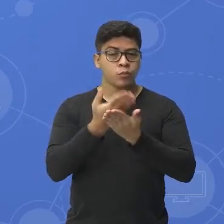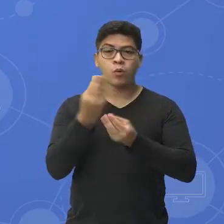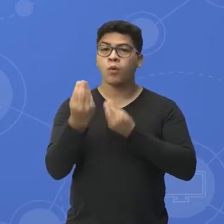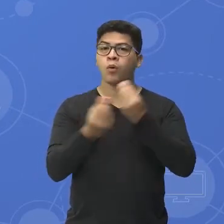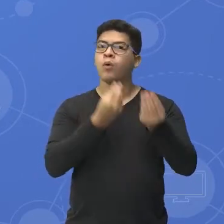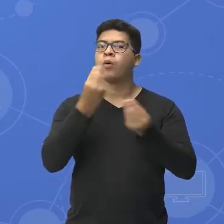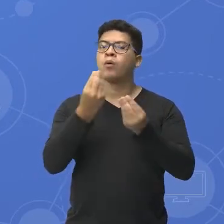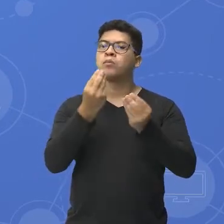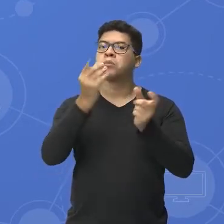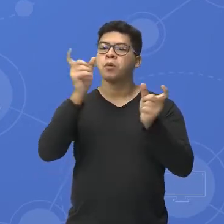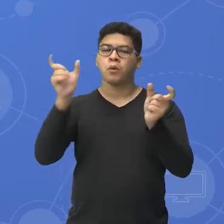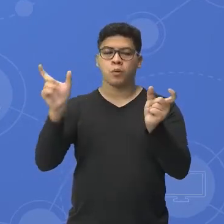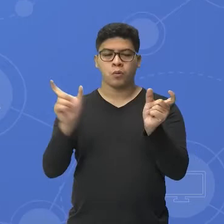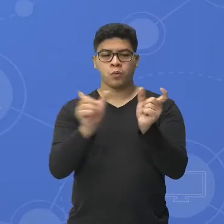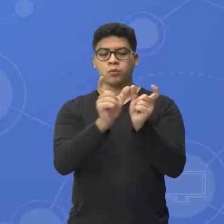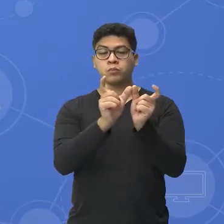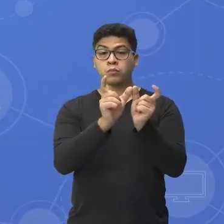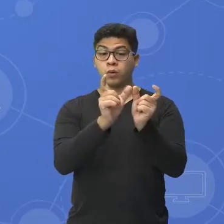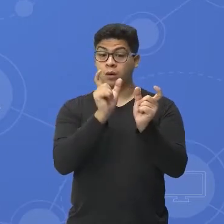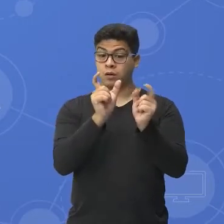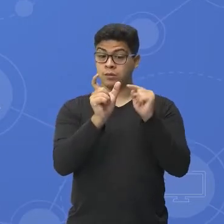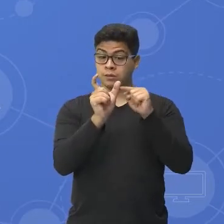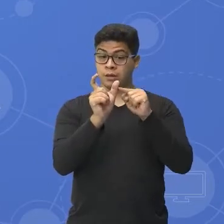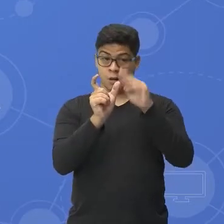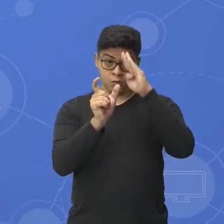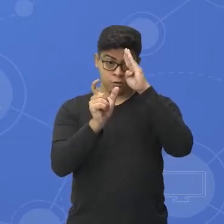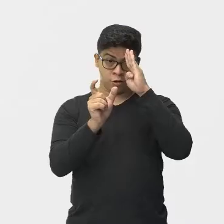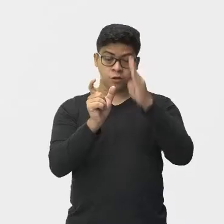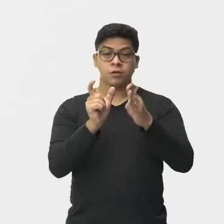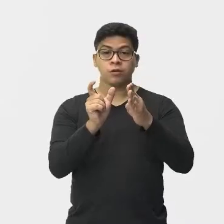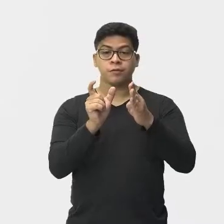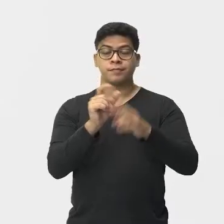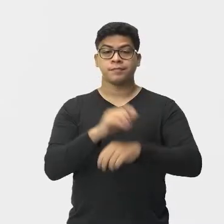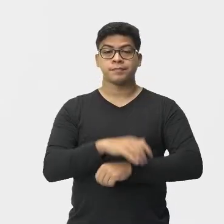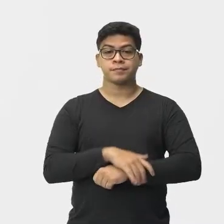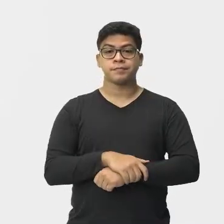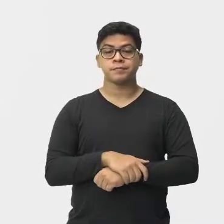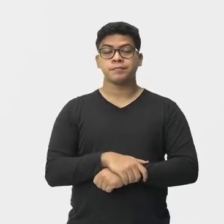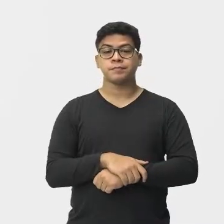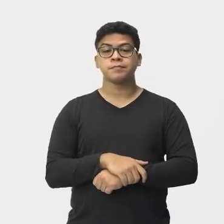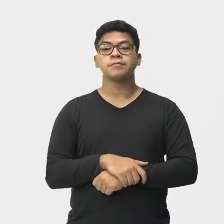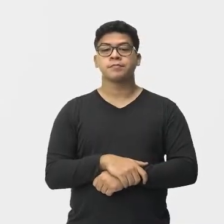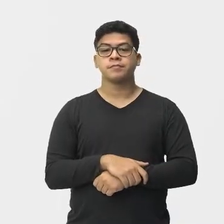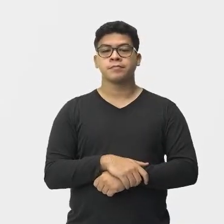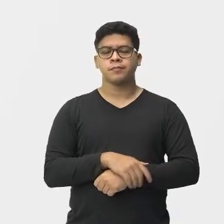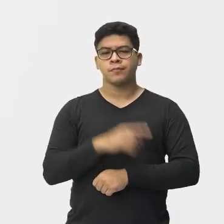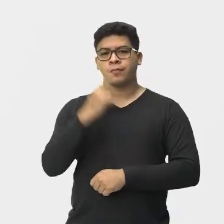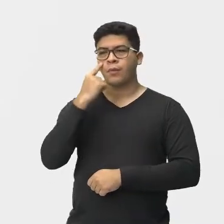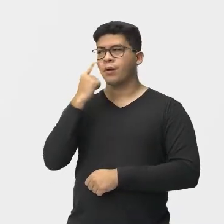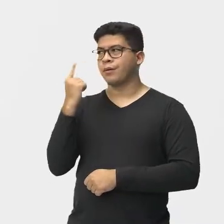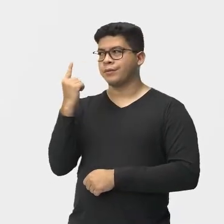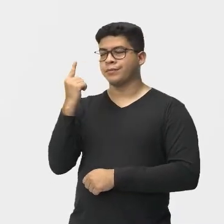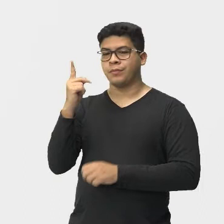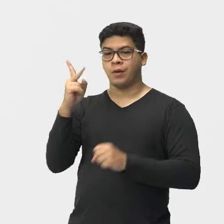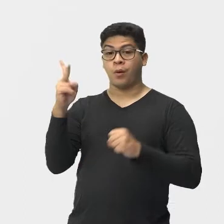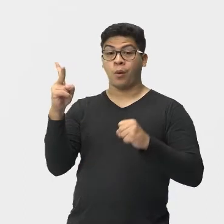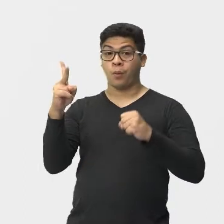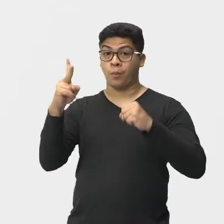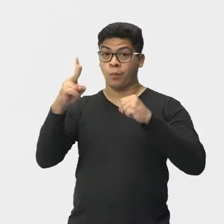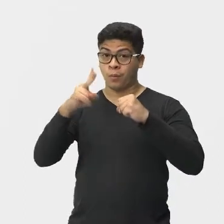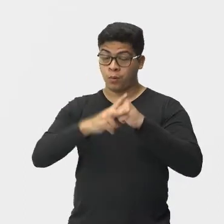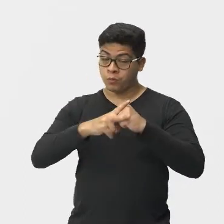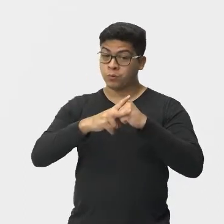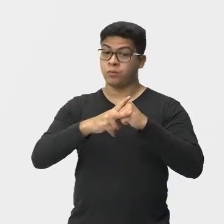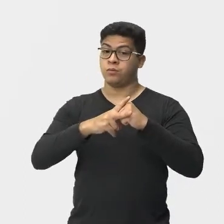sobre os complementos diretos. Vejamos aqui, olha, pronombres complemento objeto